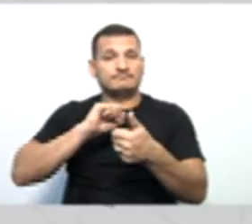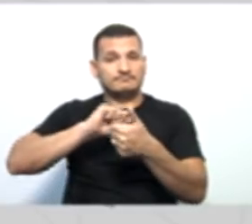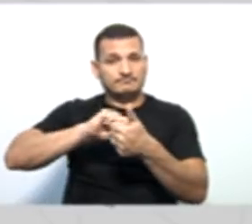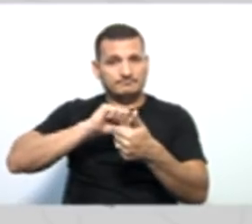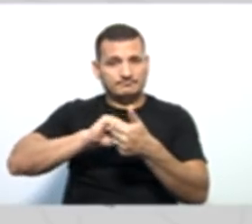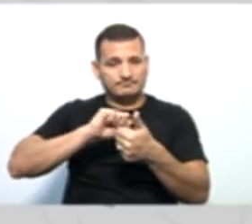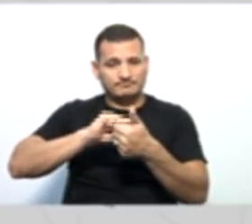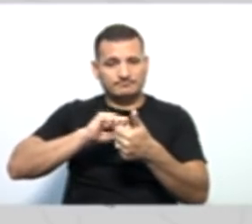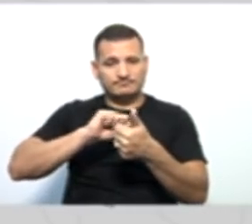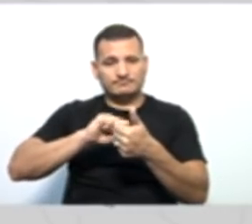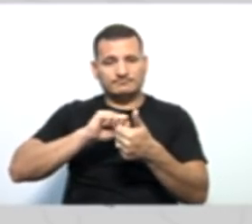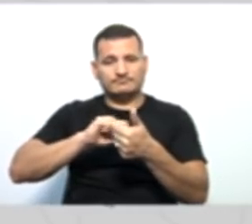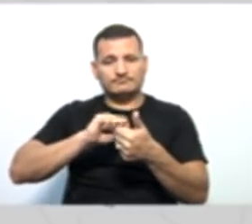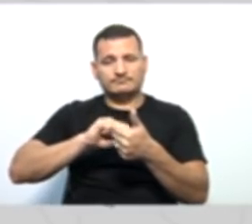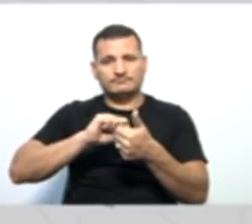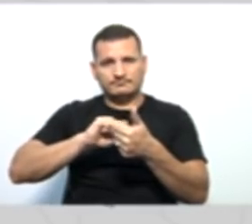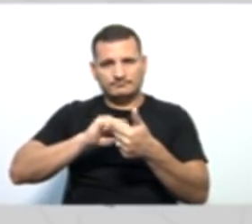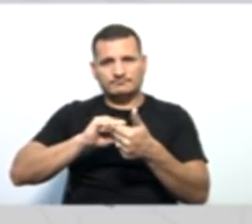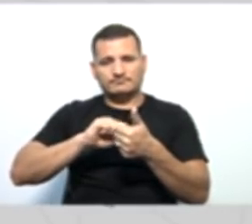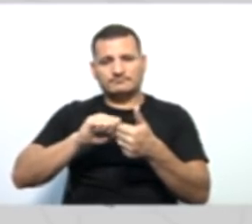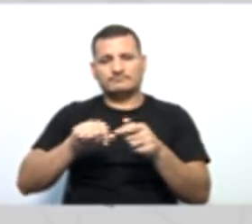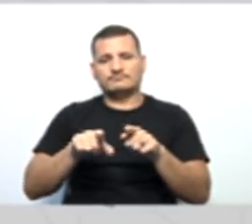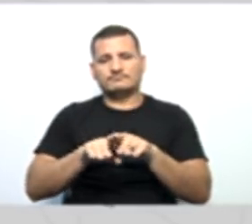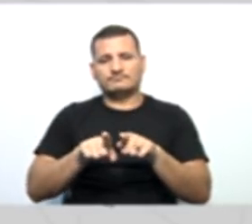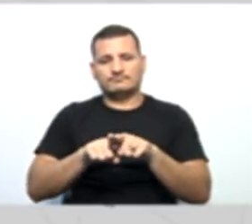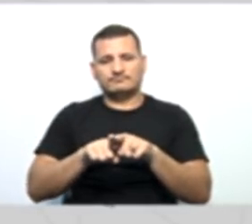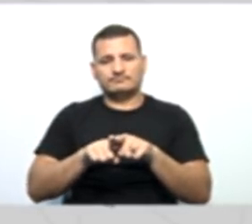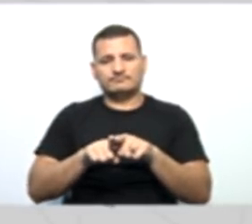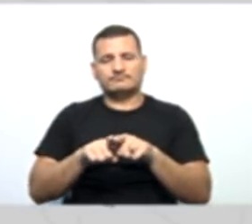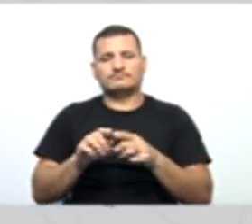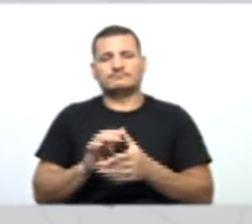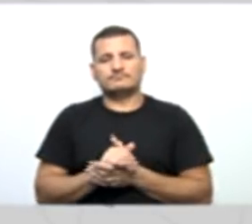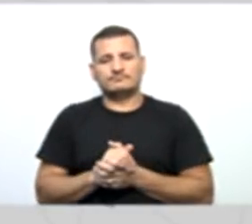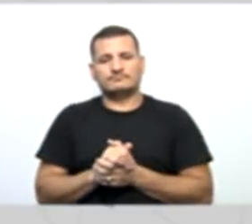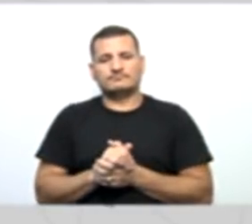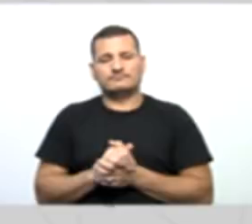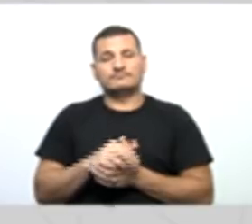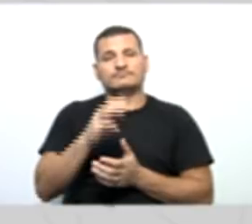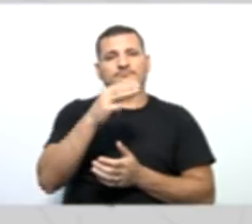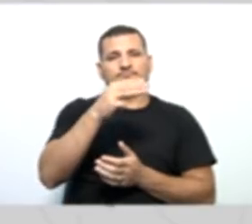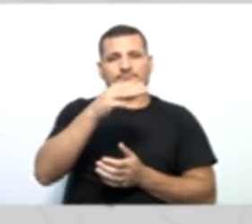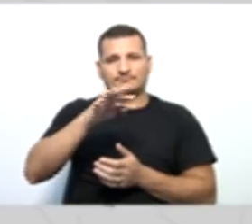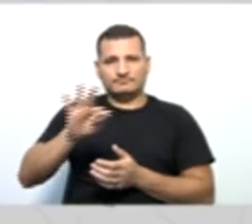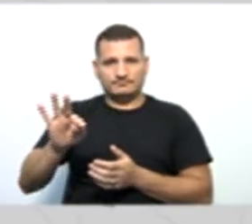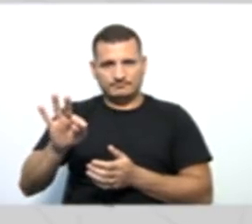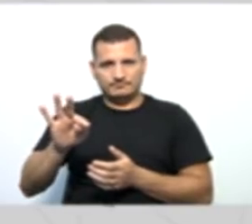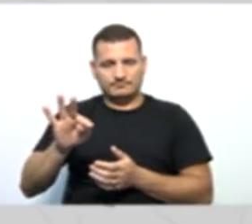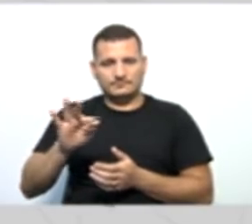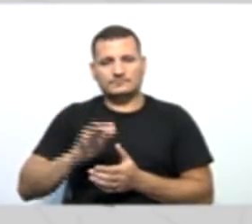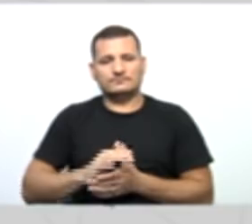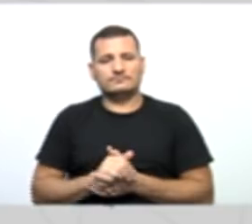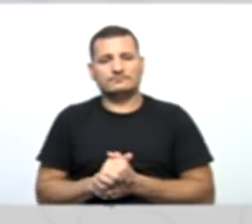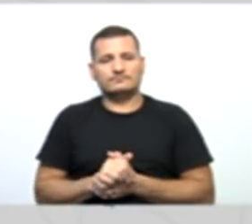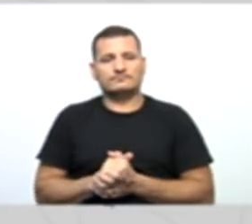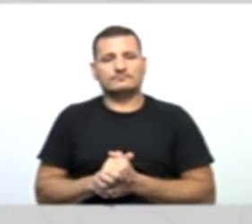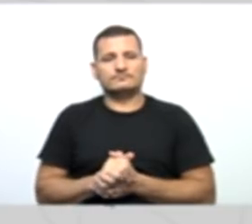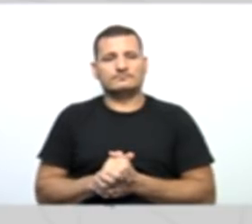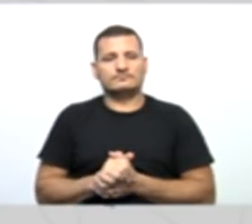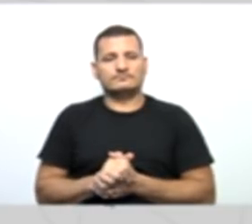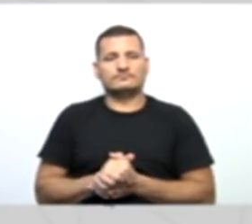qualidade e especificação garantidas e fiscalizadas pelo Ministério do Trabalho, ok?